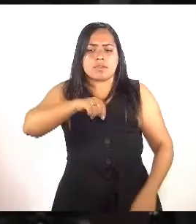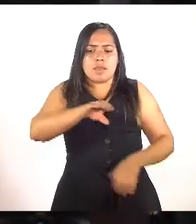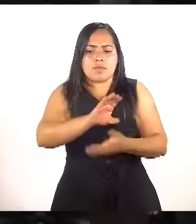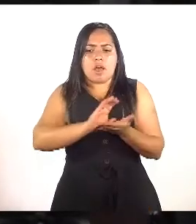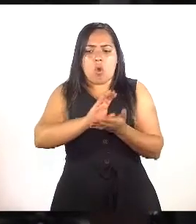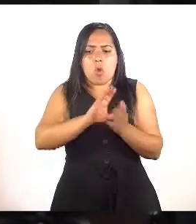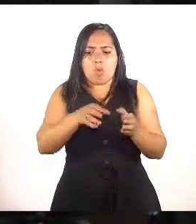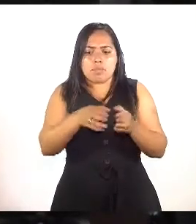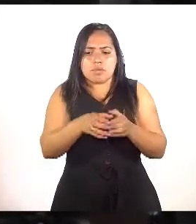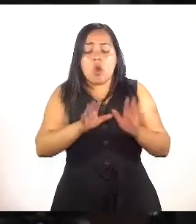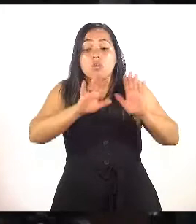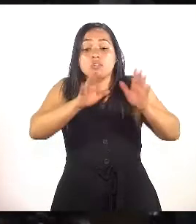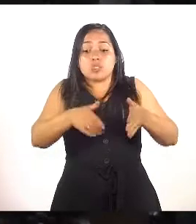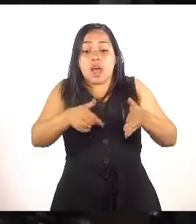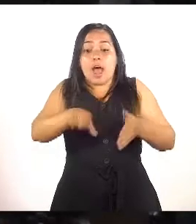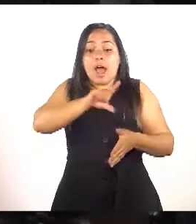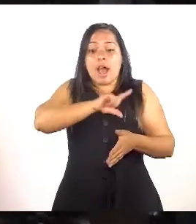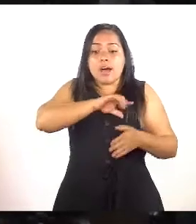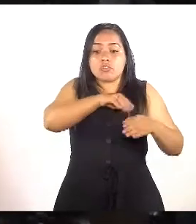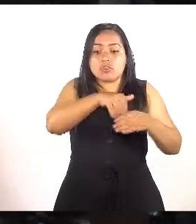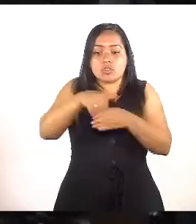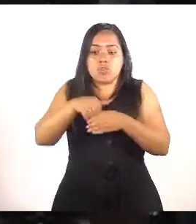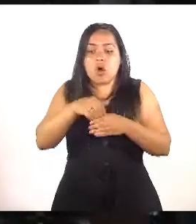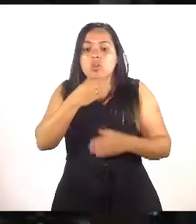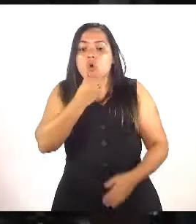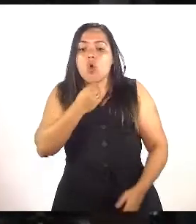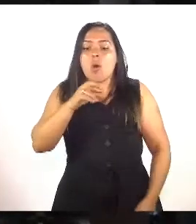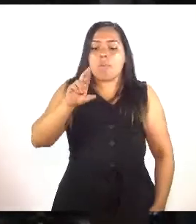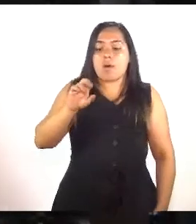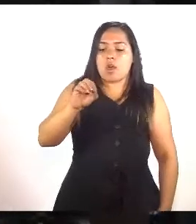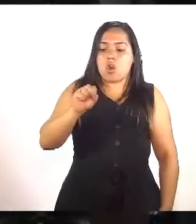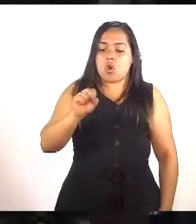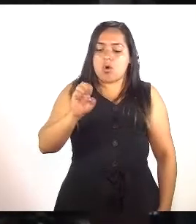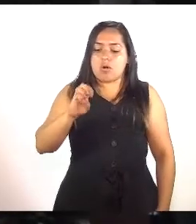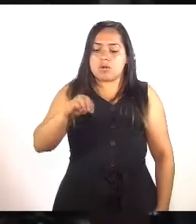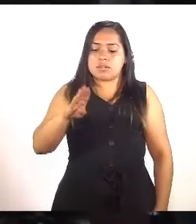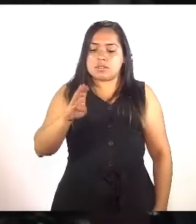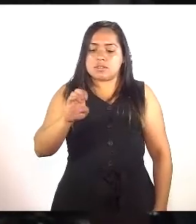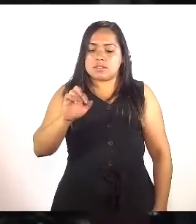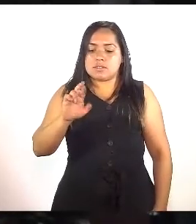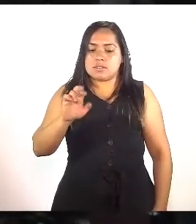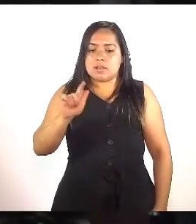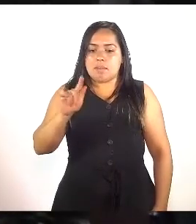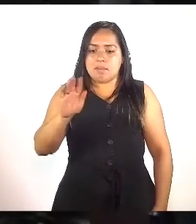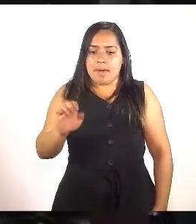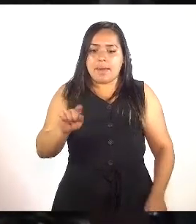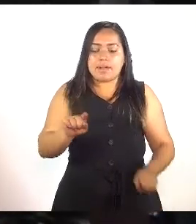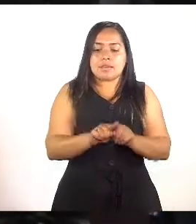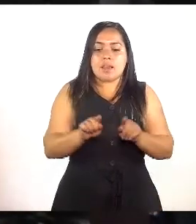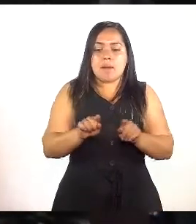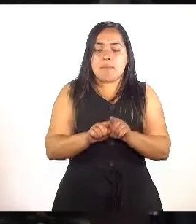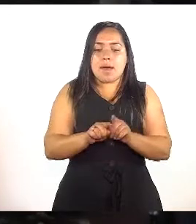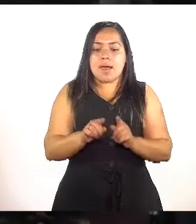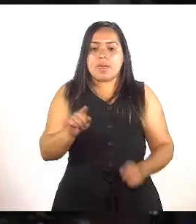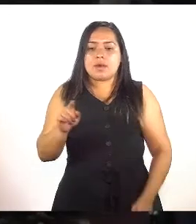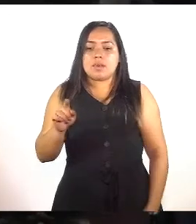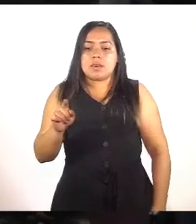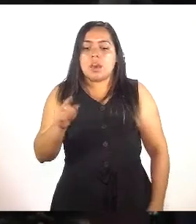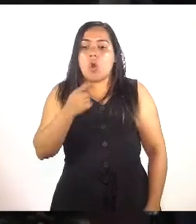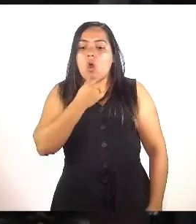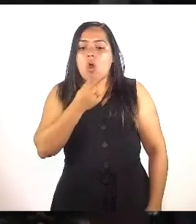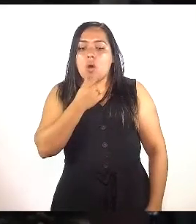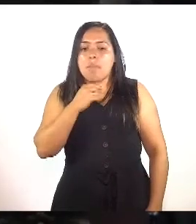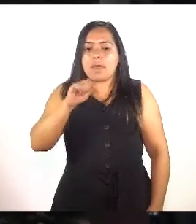Já adiantaram o voto deputado Rosenberg Reis, deputado Márcio Canela, deputado Alexandre Freitas, deputado Jorge Felipe.